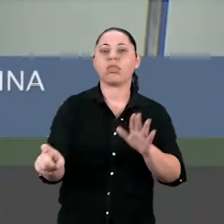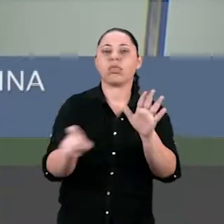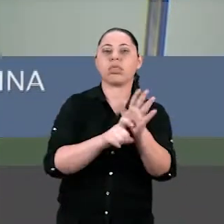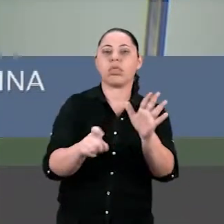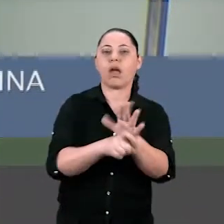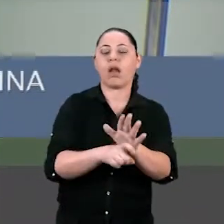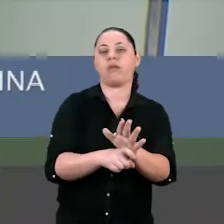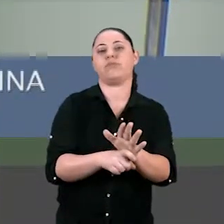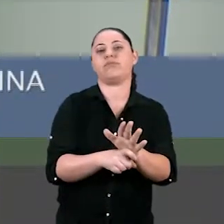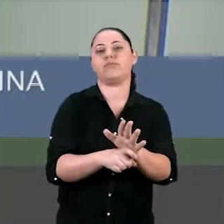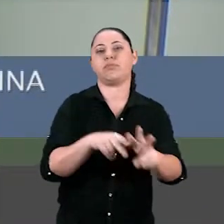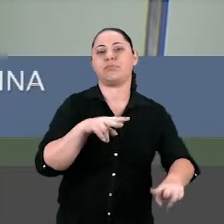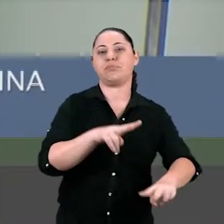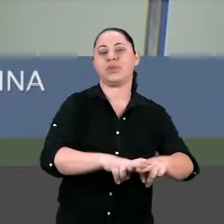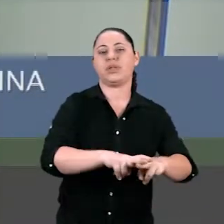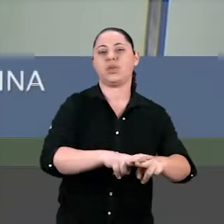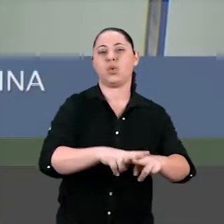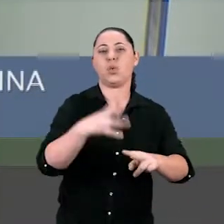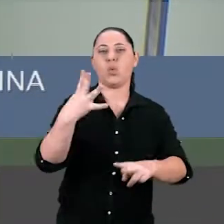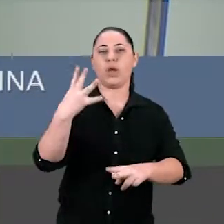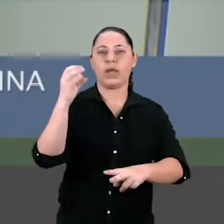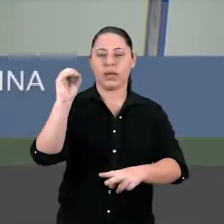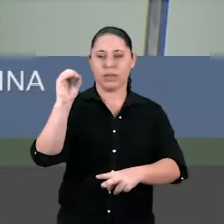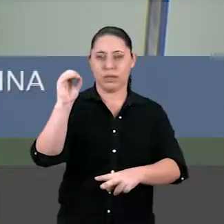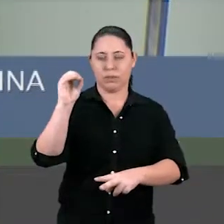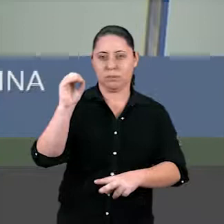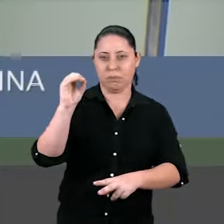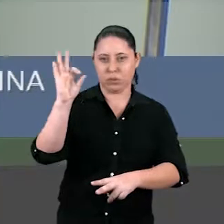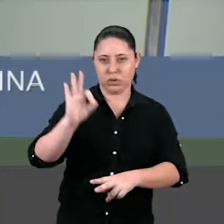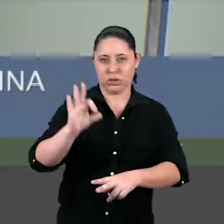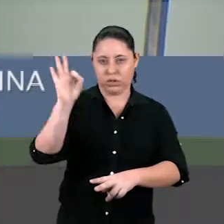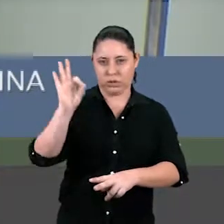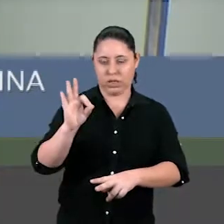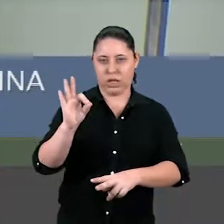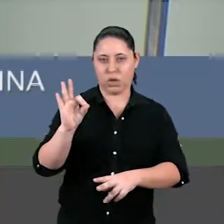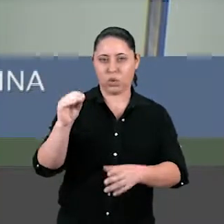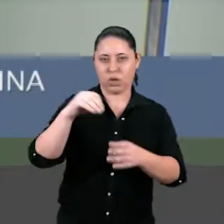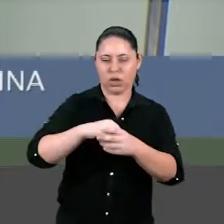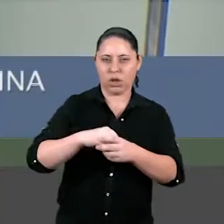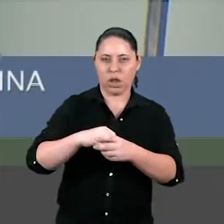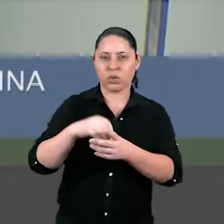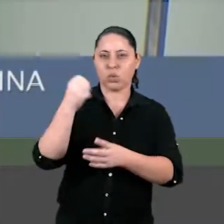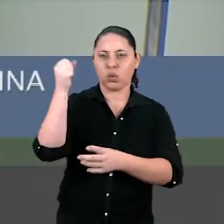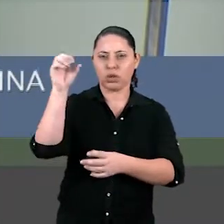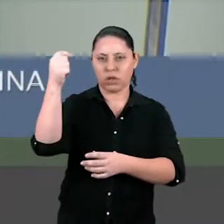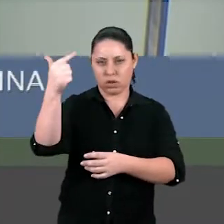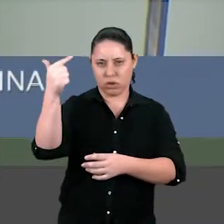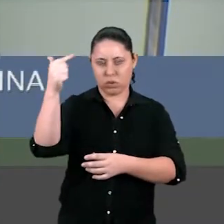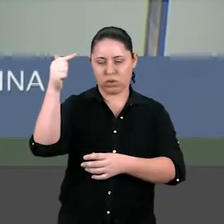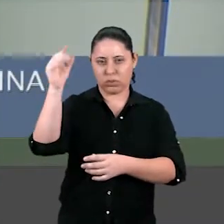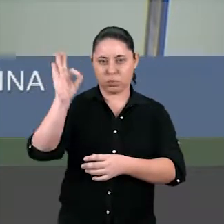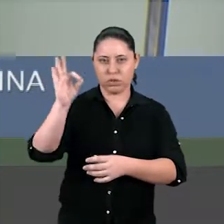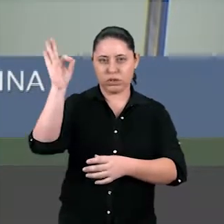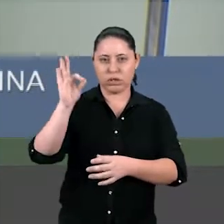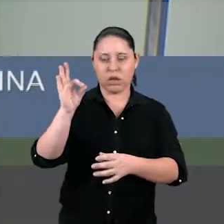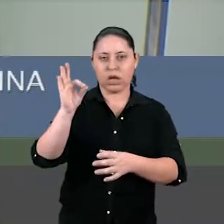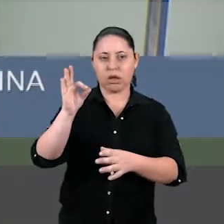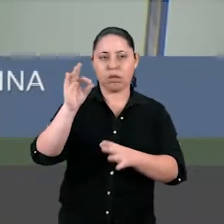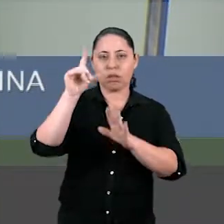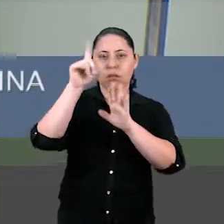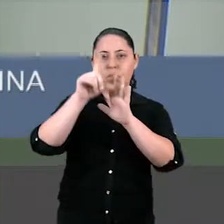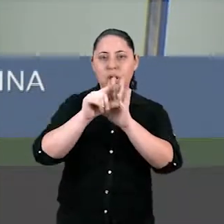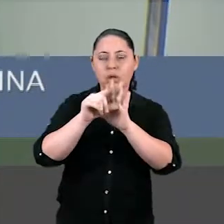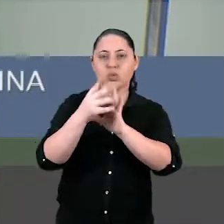entorpecentes, dentro desses 40%, 82% decorrente a tráfico, dentro desses 82%, 60% com menos de